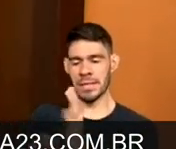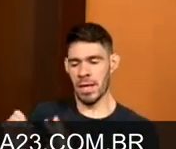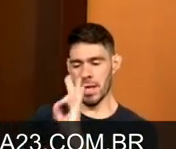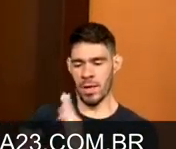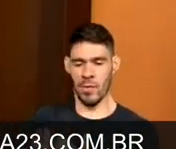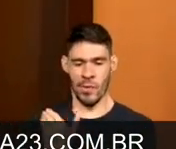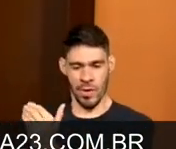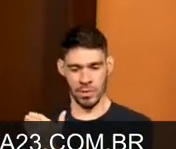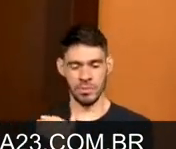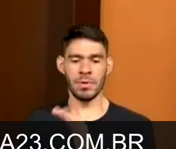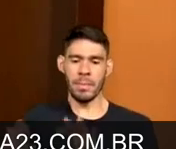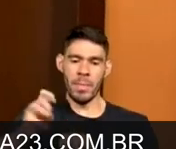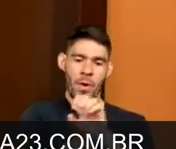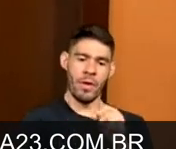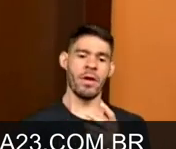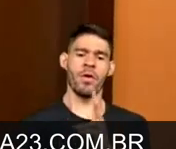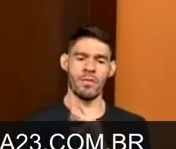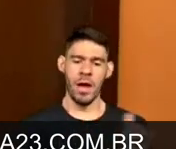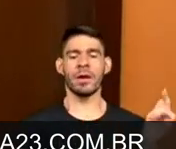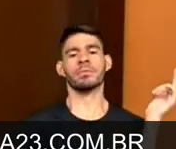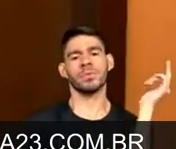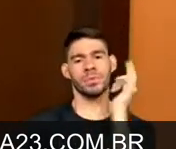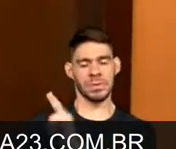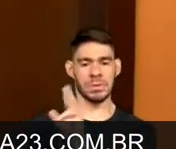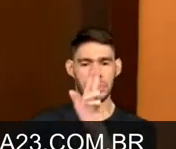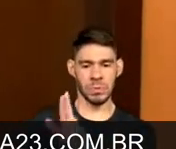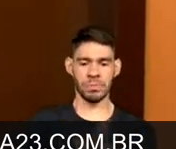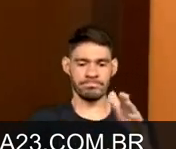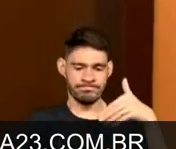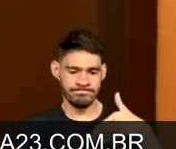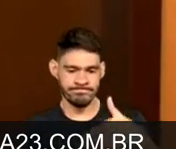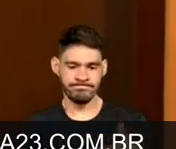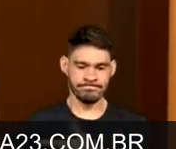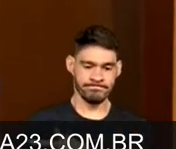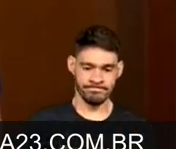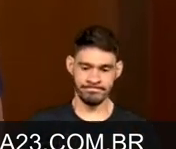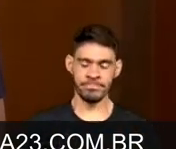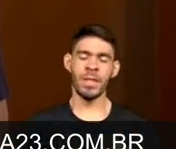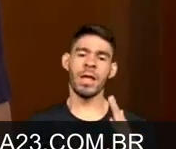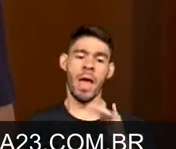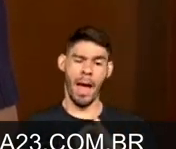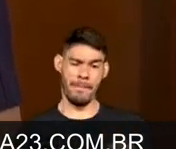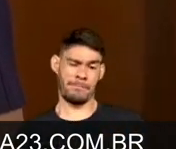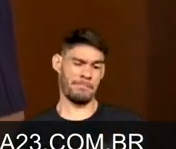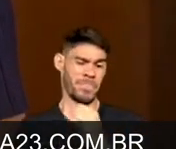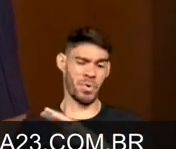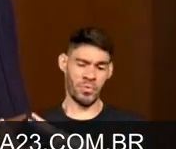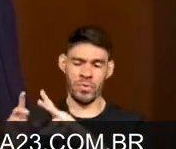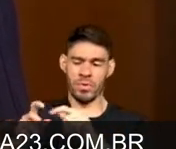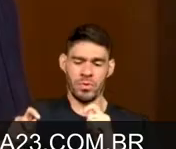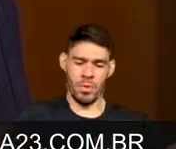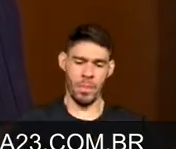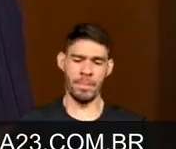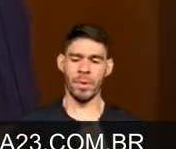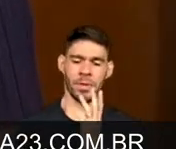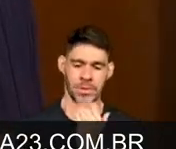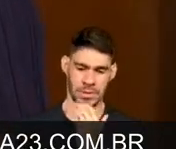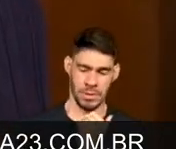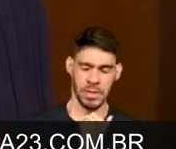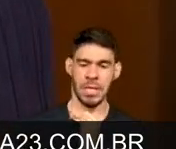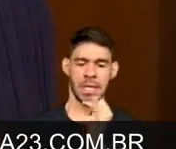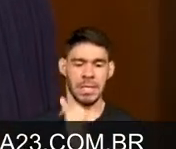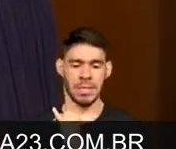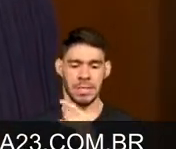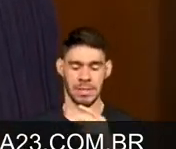para casa o que sabe que vai conseguir cozinhar ao longo da semana. E ela aproveita todo o potencial dos alimentos,